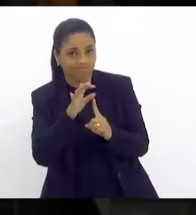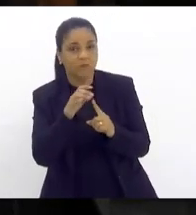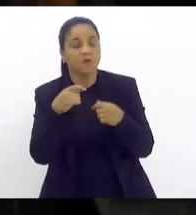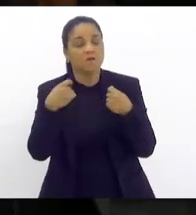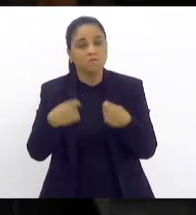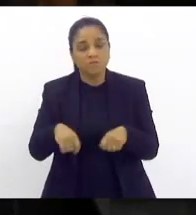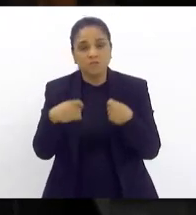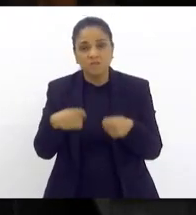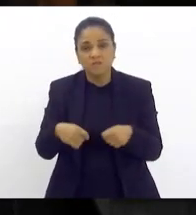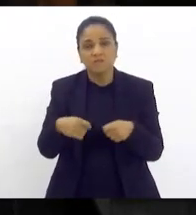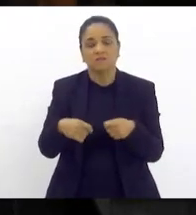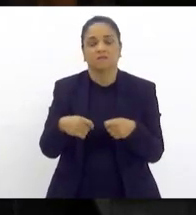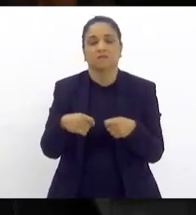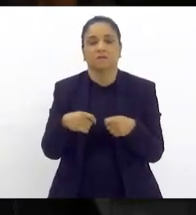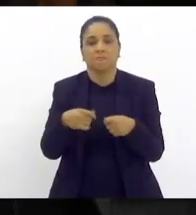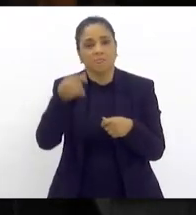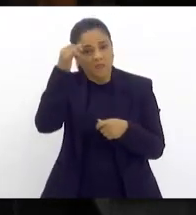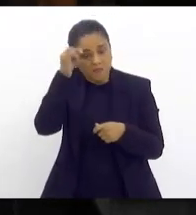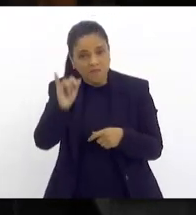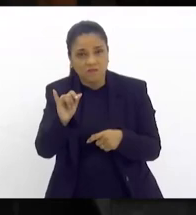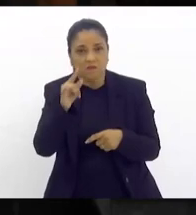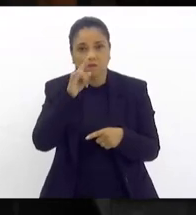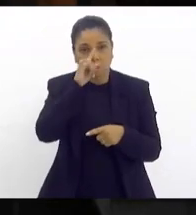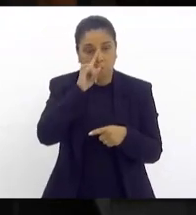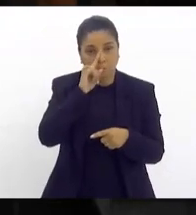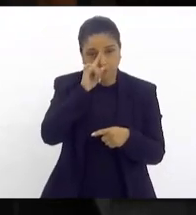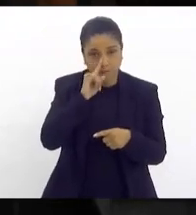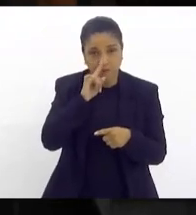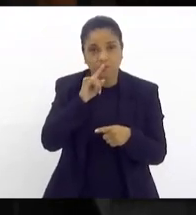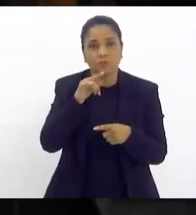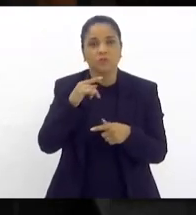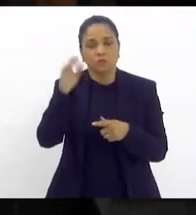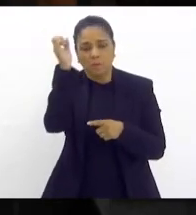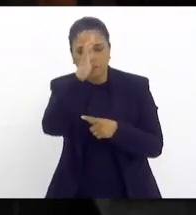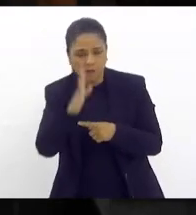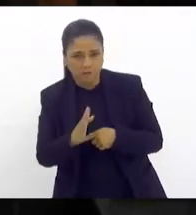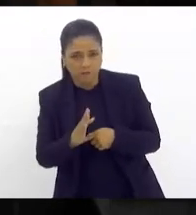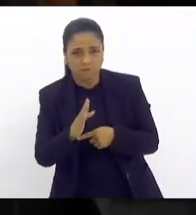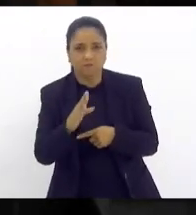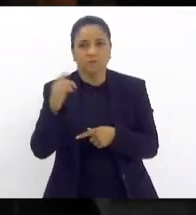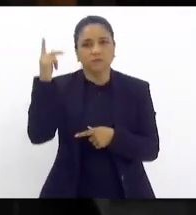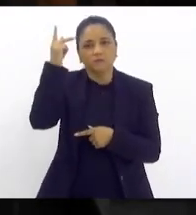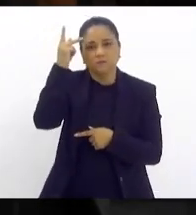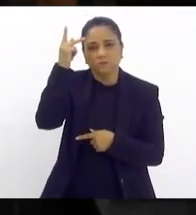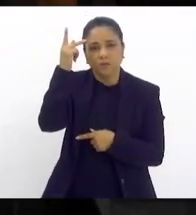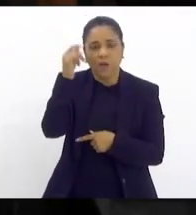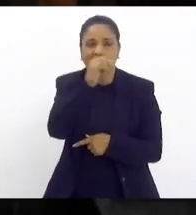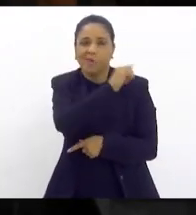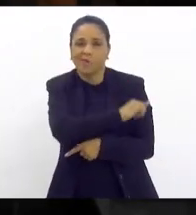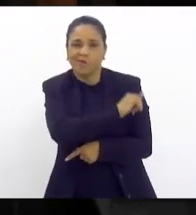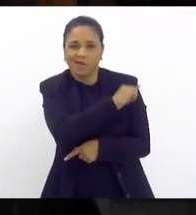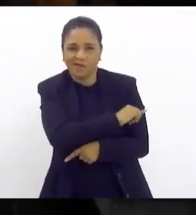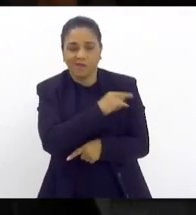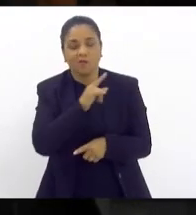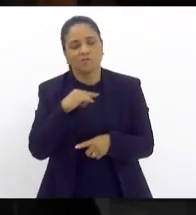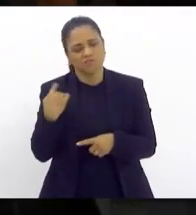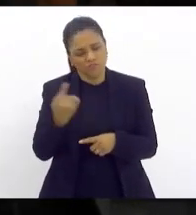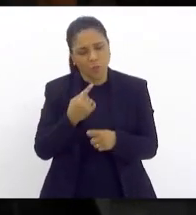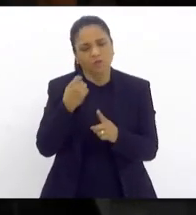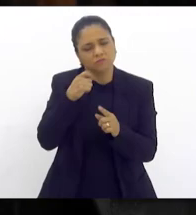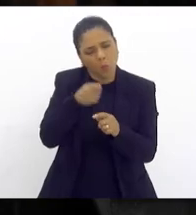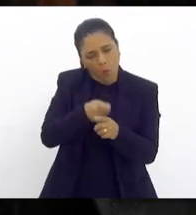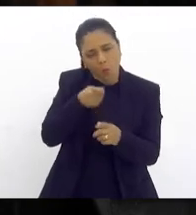tem verificado no Brasil em São Paulo no Rio de Janeiro e que nós temos sim a obrigação de